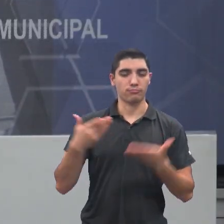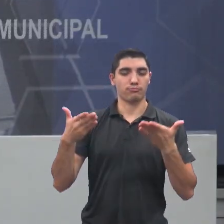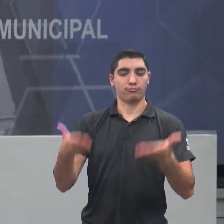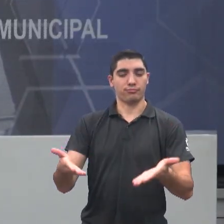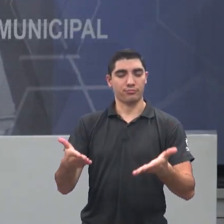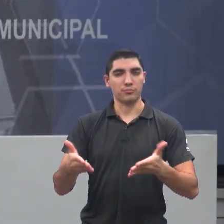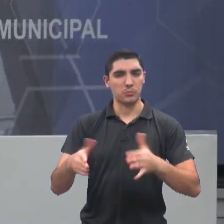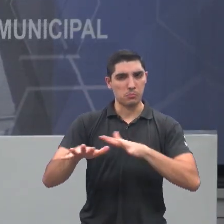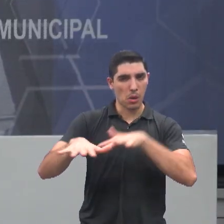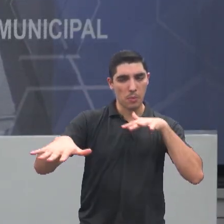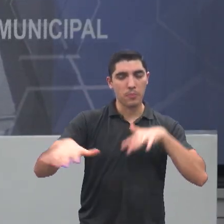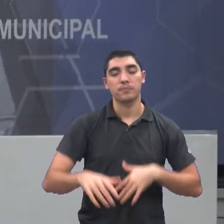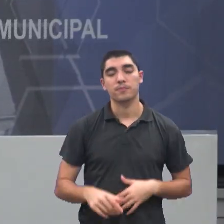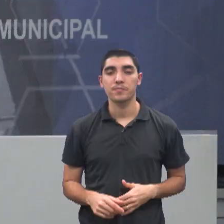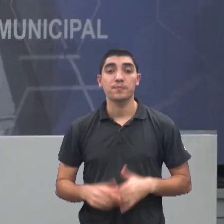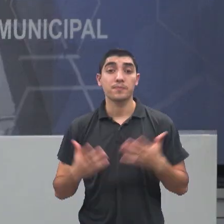conclusão,